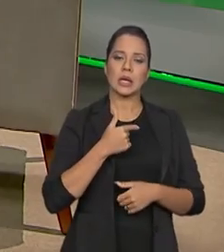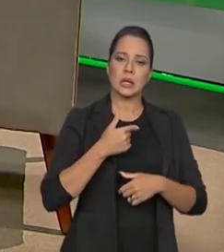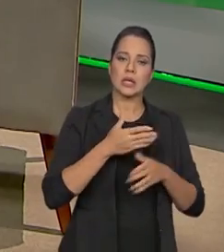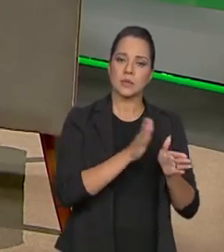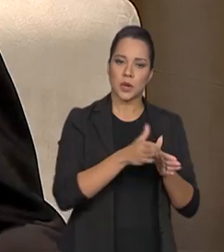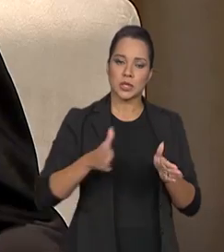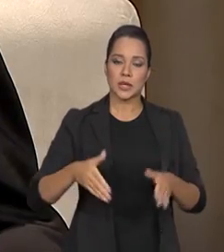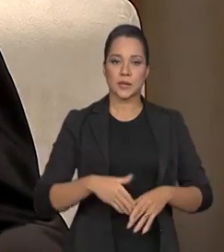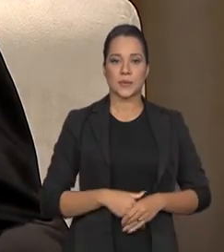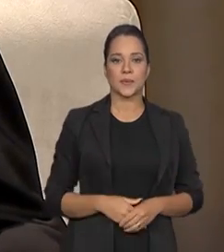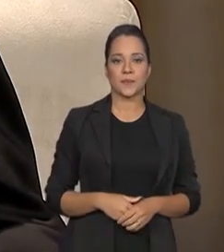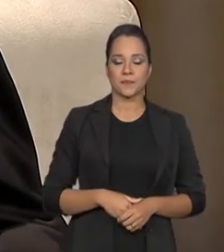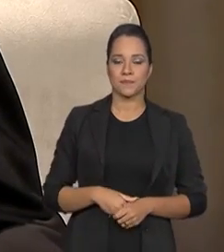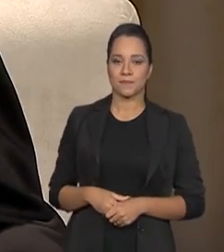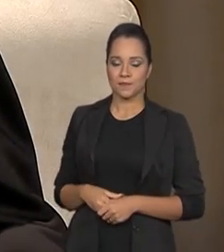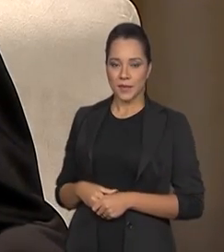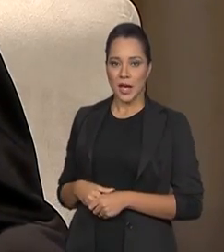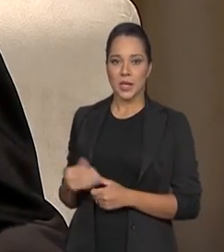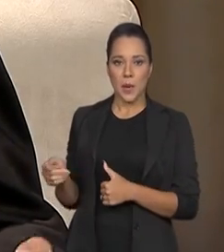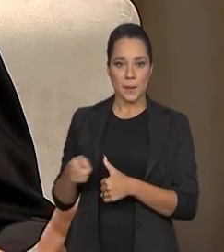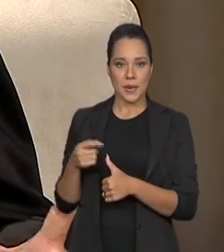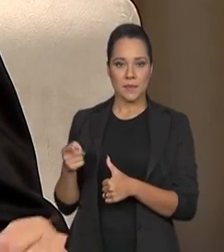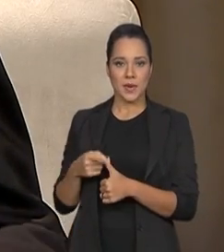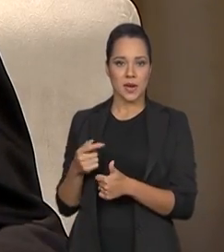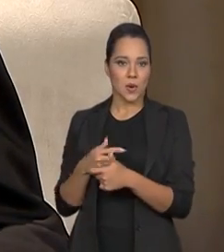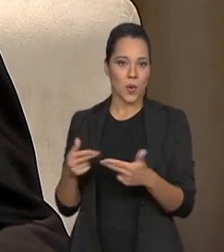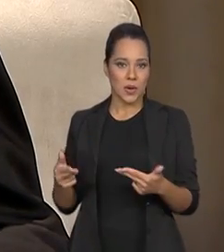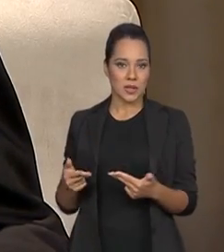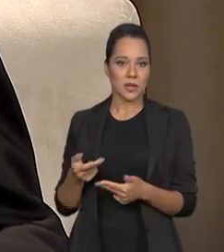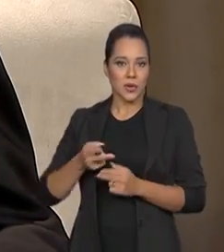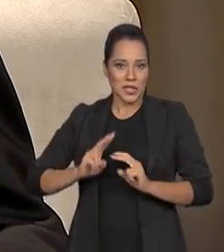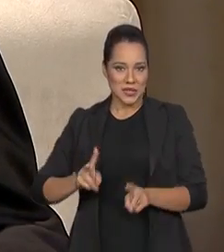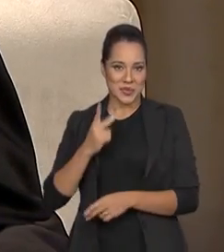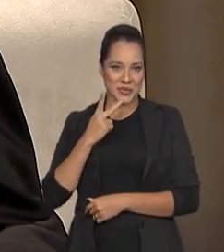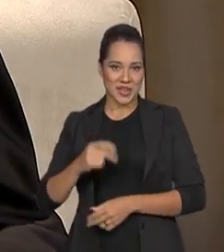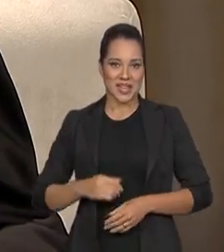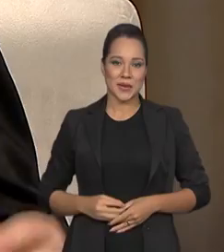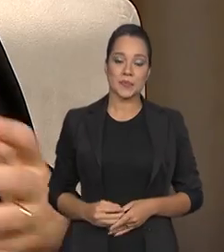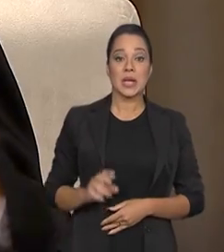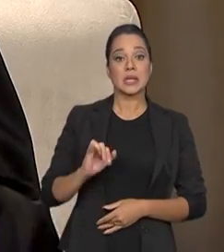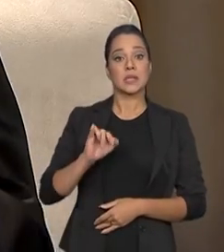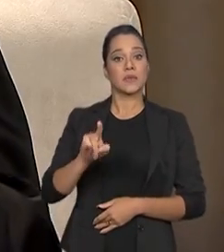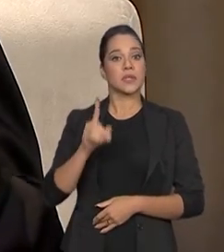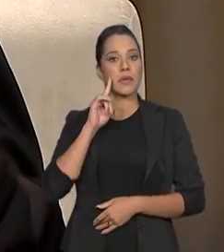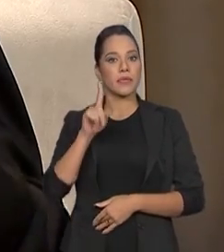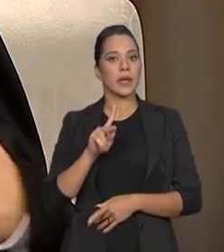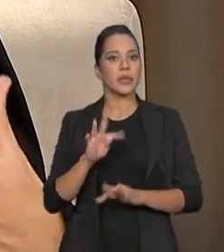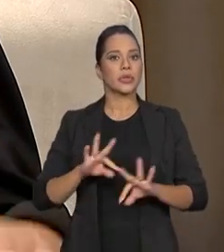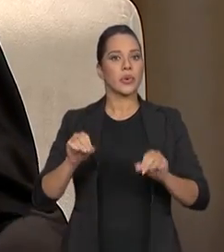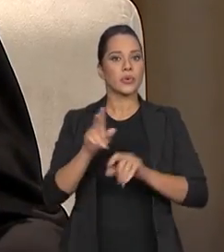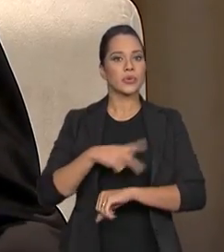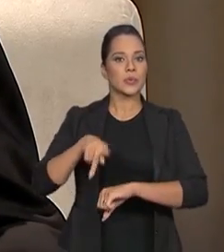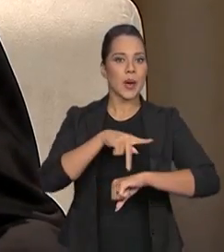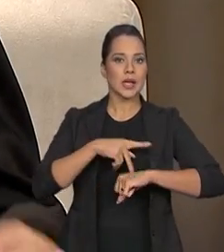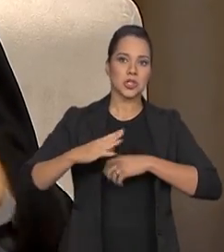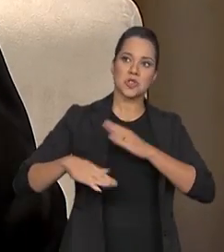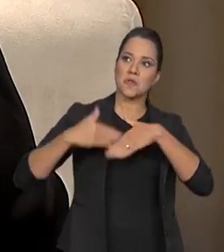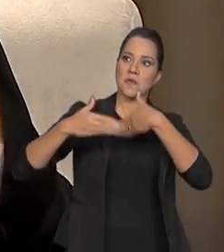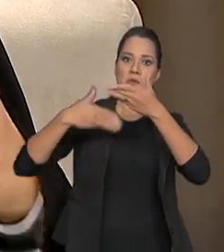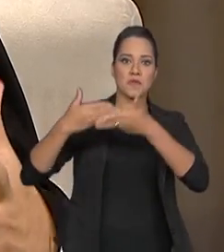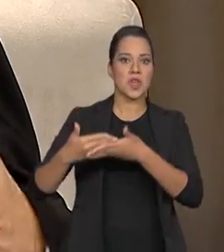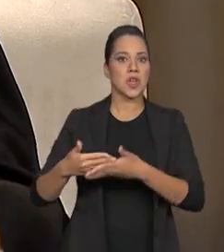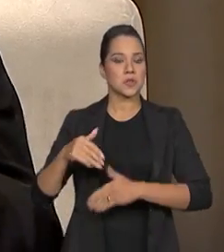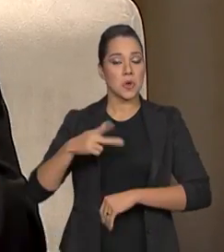processo também olha primeira coisa que eu sempre falo se você pegar todos os países plenamente desenvolvida